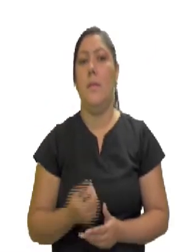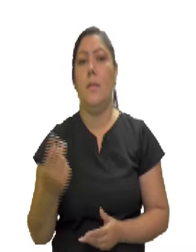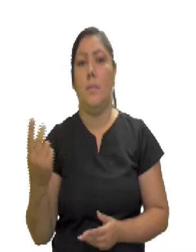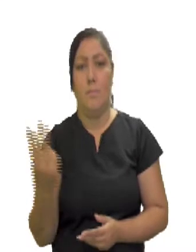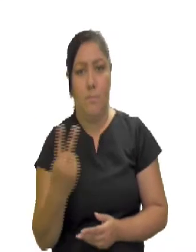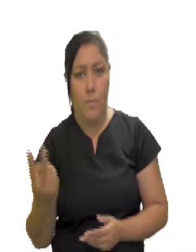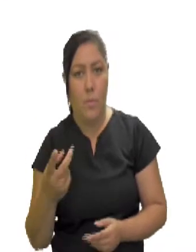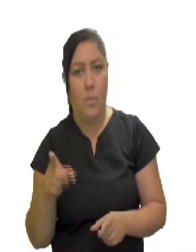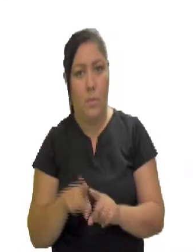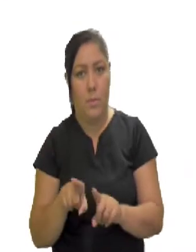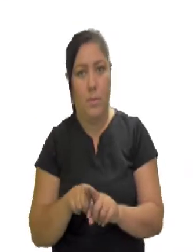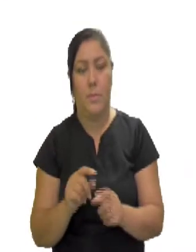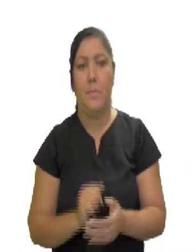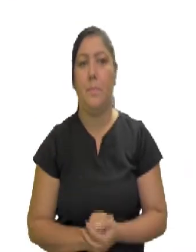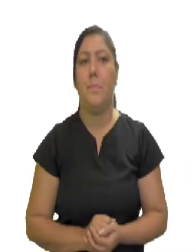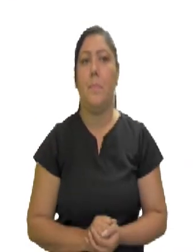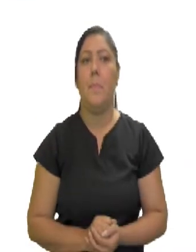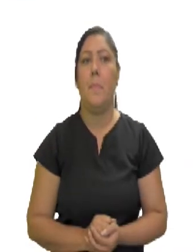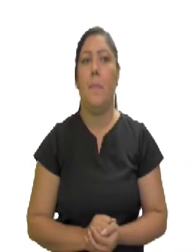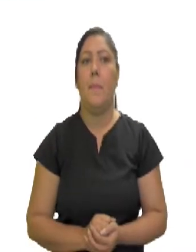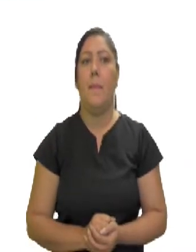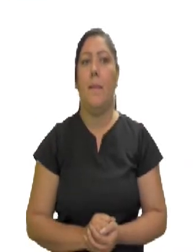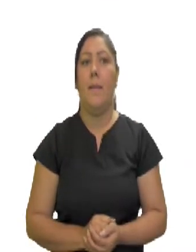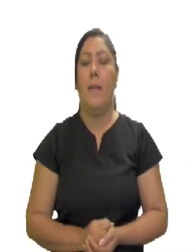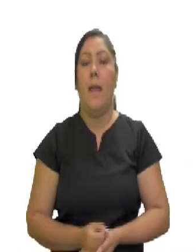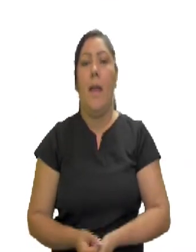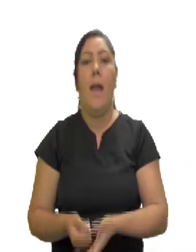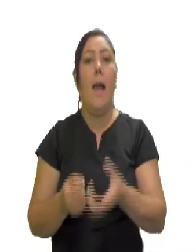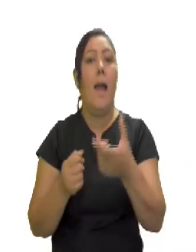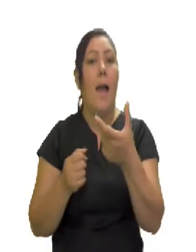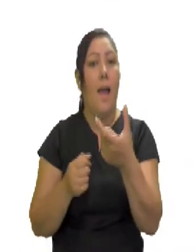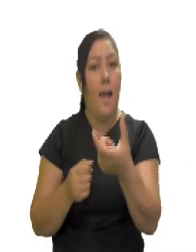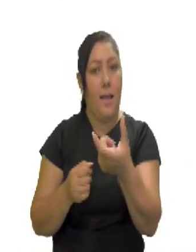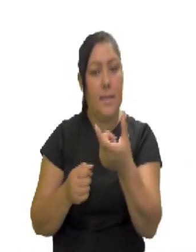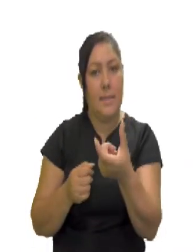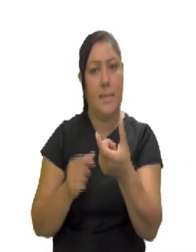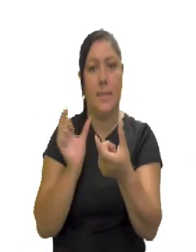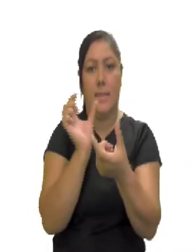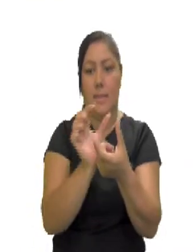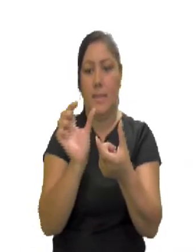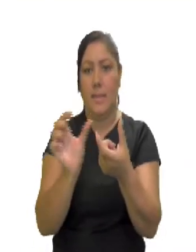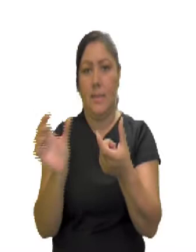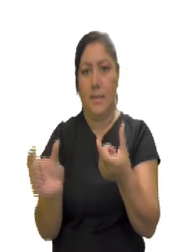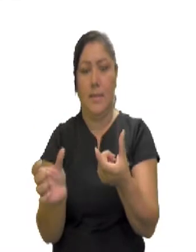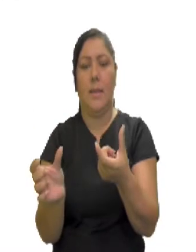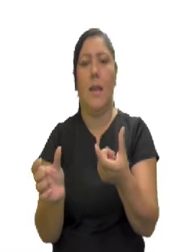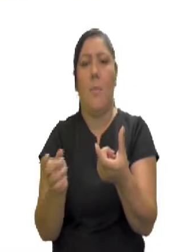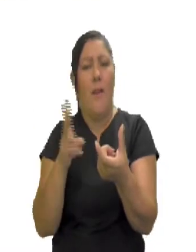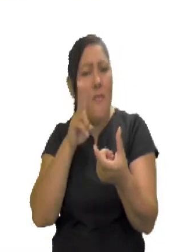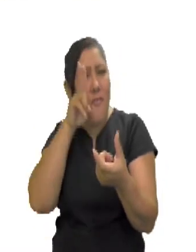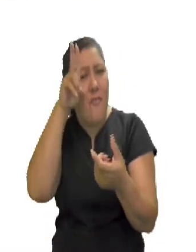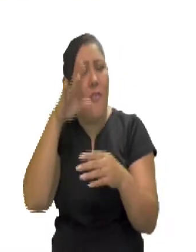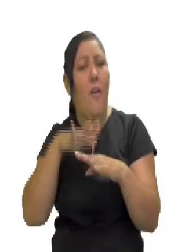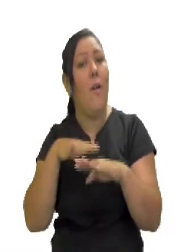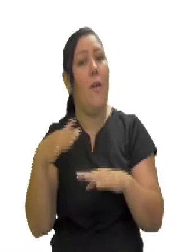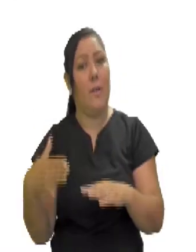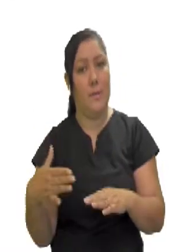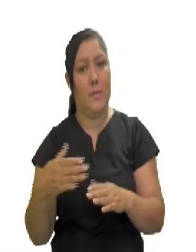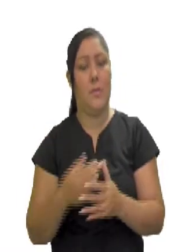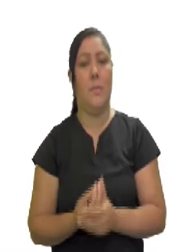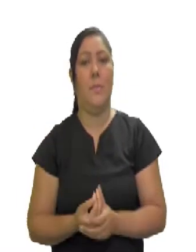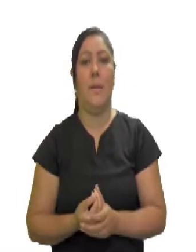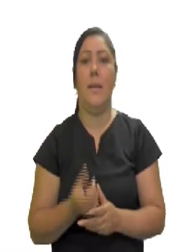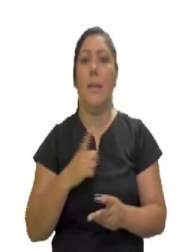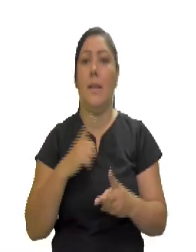Sílaba tônica é aquela sílaba mais forte da palavra. Ela tem acento gráfico e